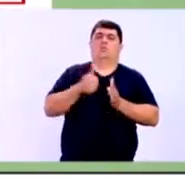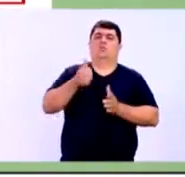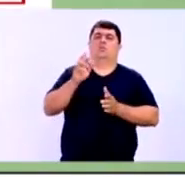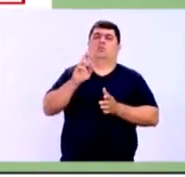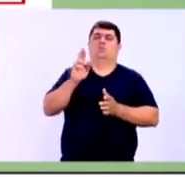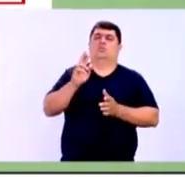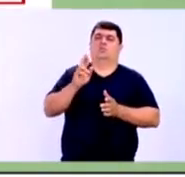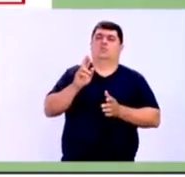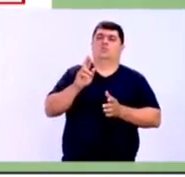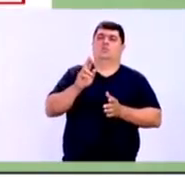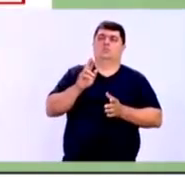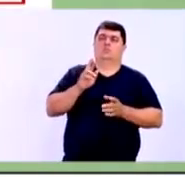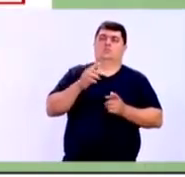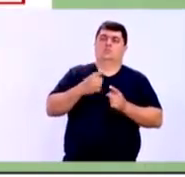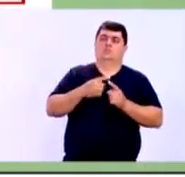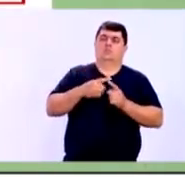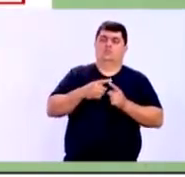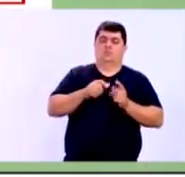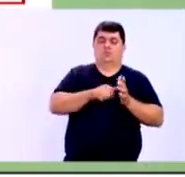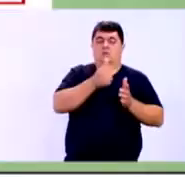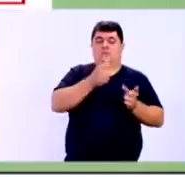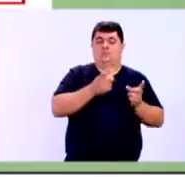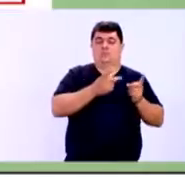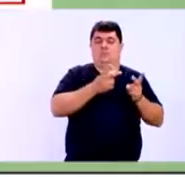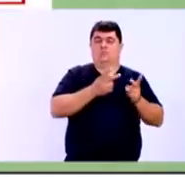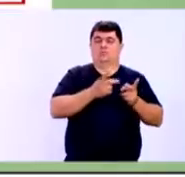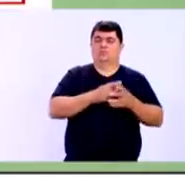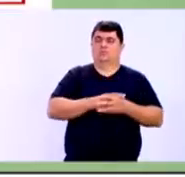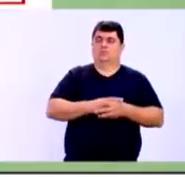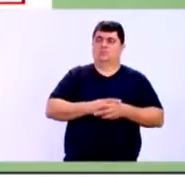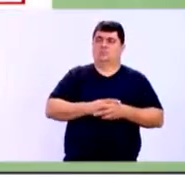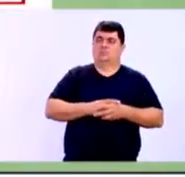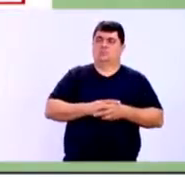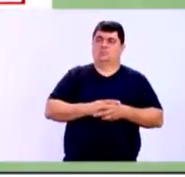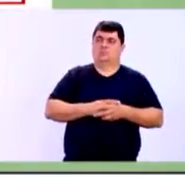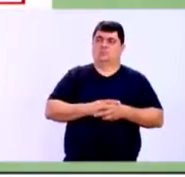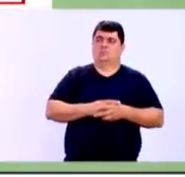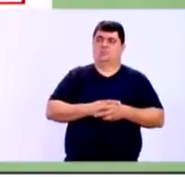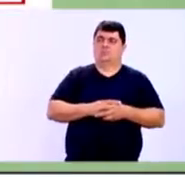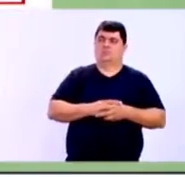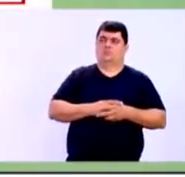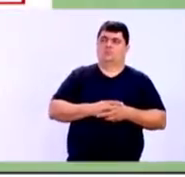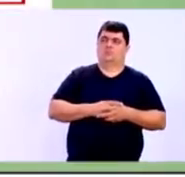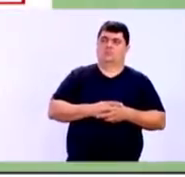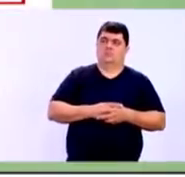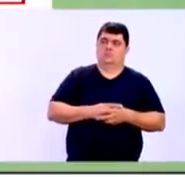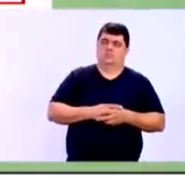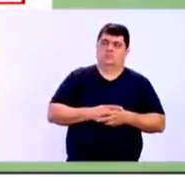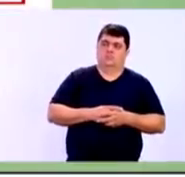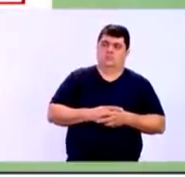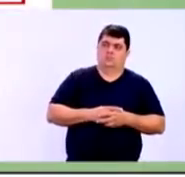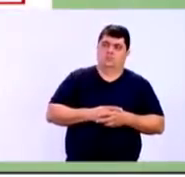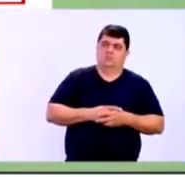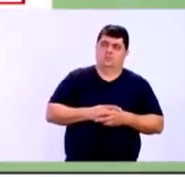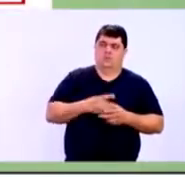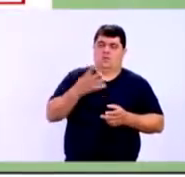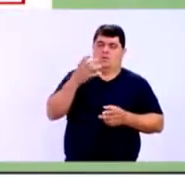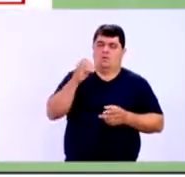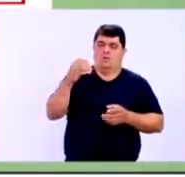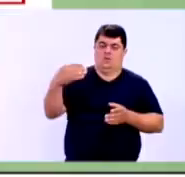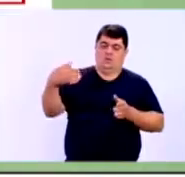e para identificar quem vai ser o primeiro que saiu. Então aqui ficou identificado que o primeiro que entrou foi as 40